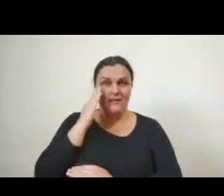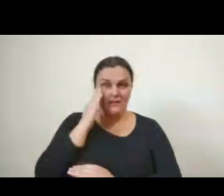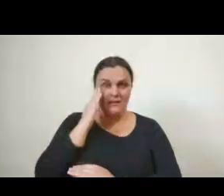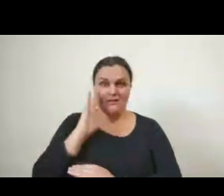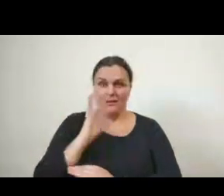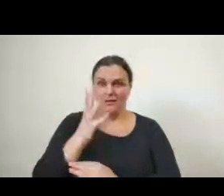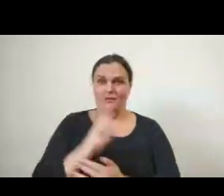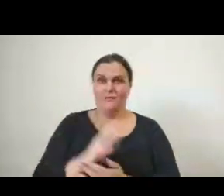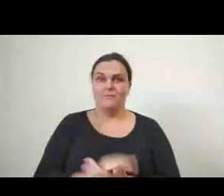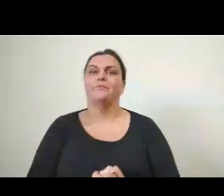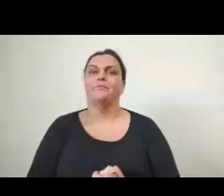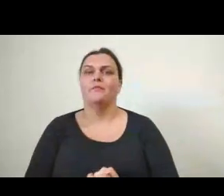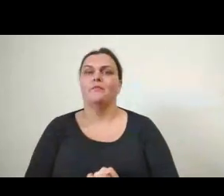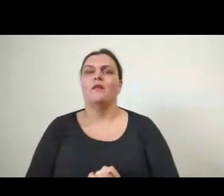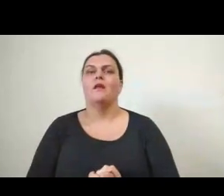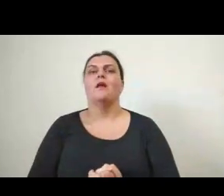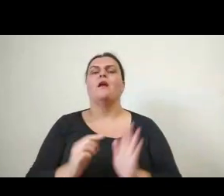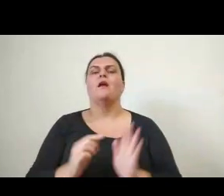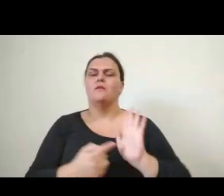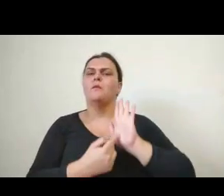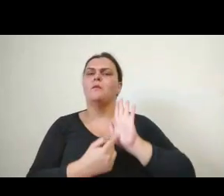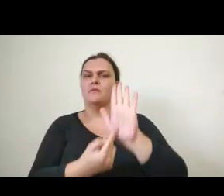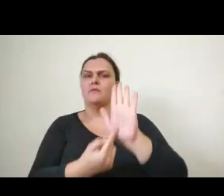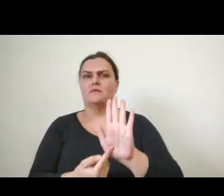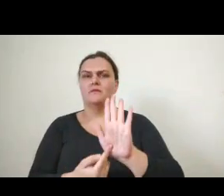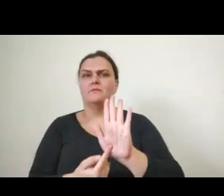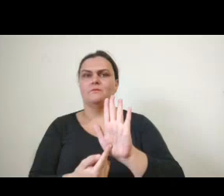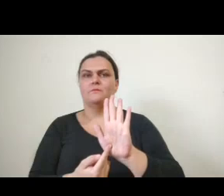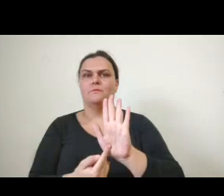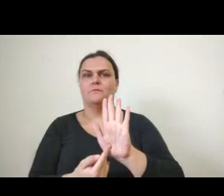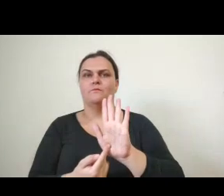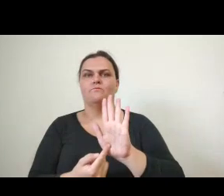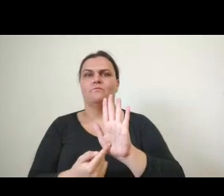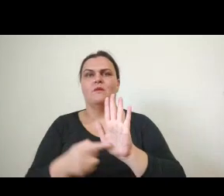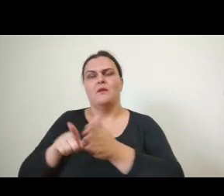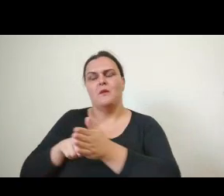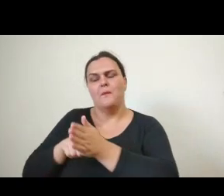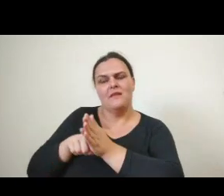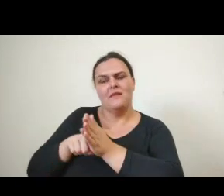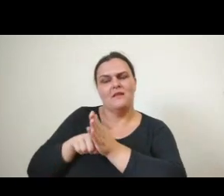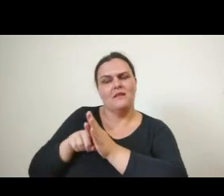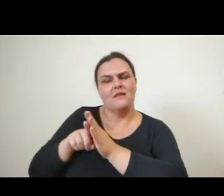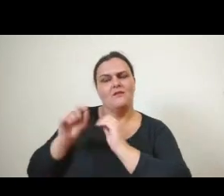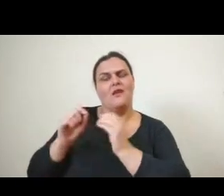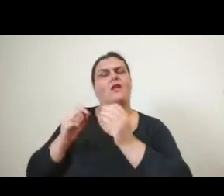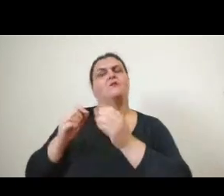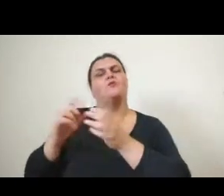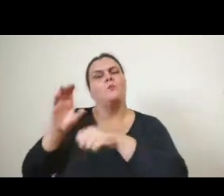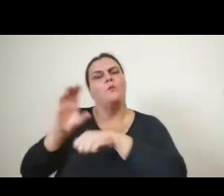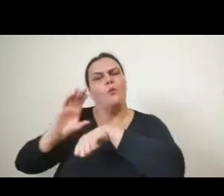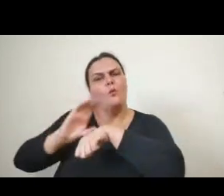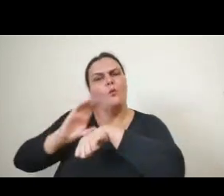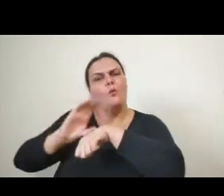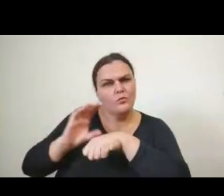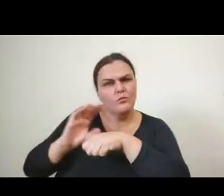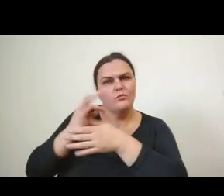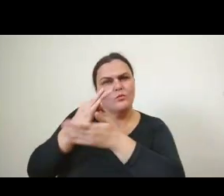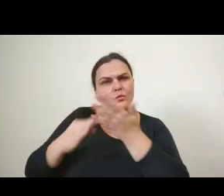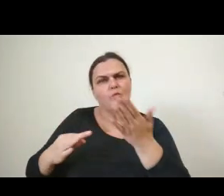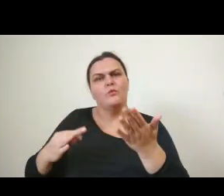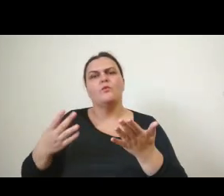Boa parte dessa apresentação foi baseada nessa monografia de conclusão de curso de Ian Ramos